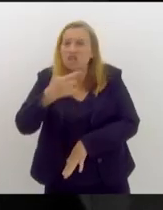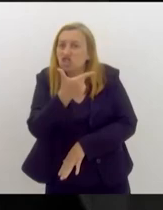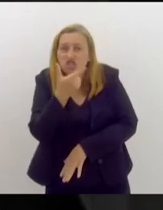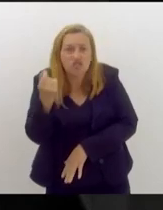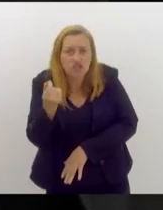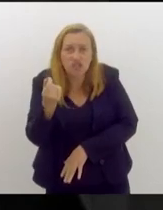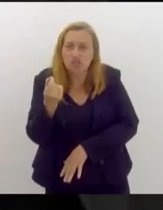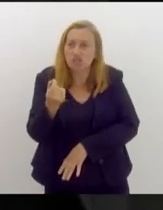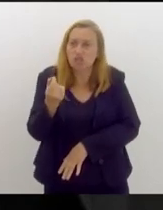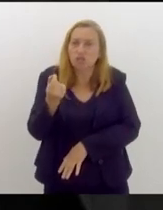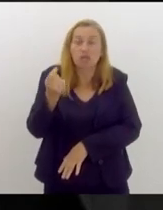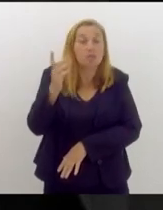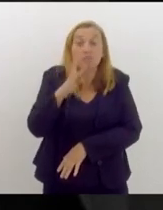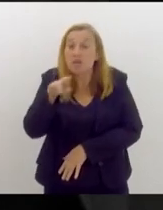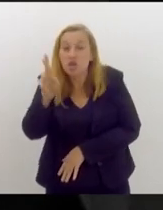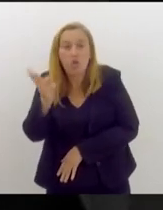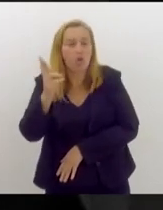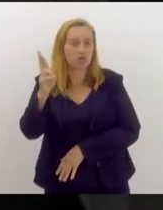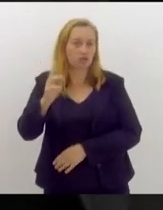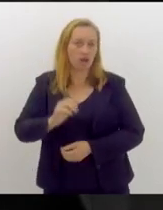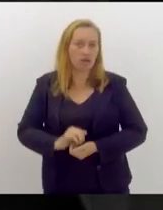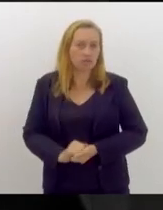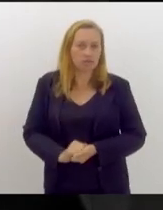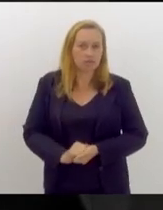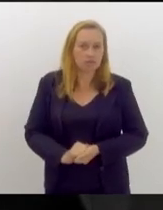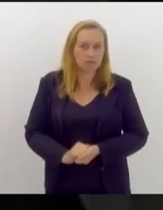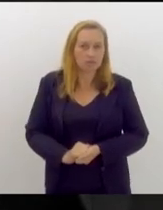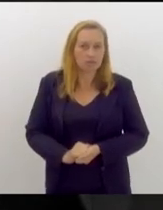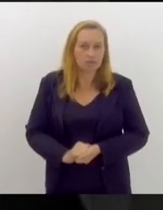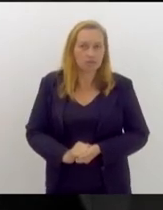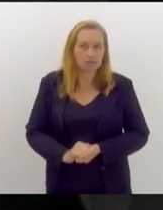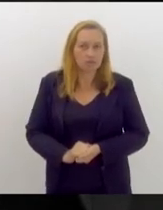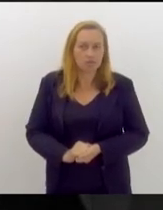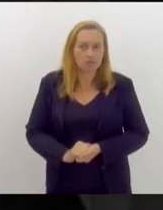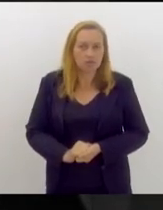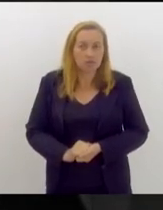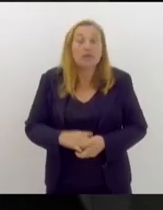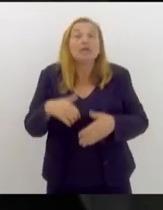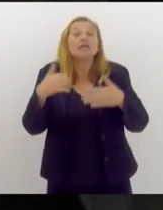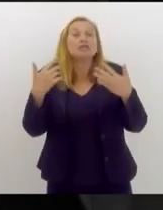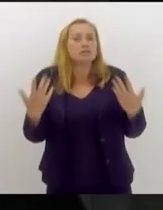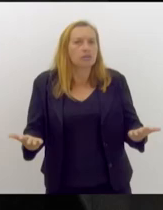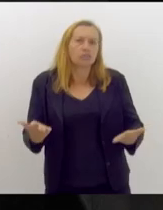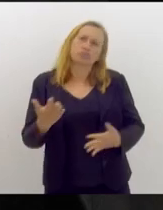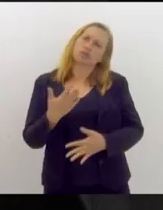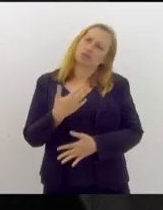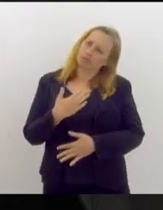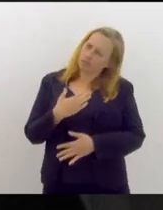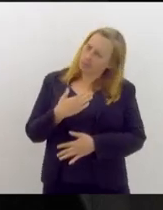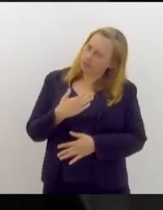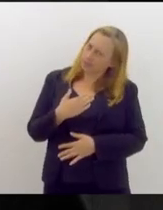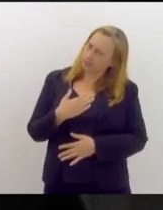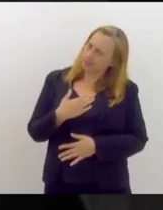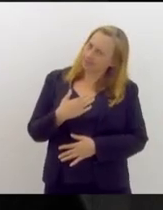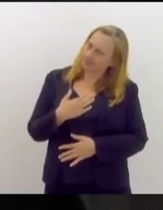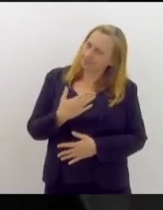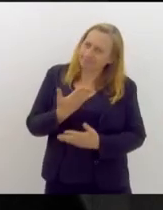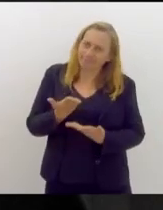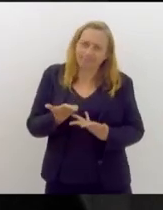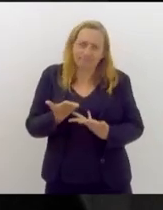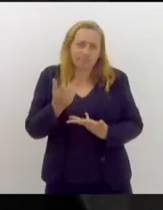20 bilhões de reais Então para mim não tem